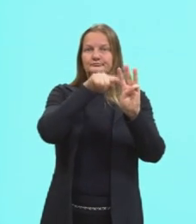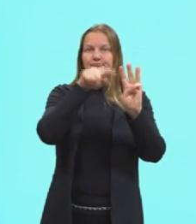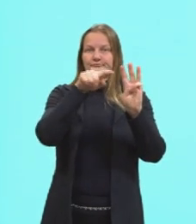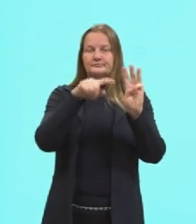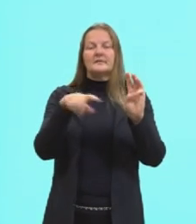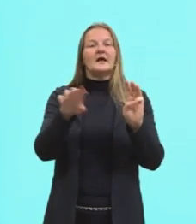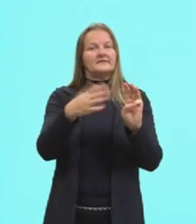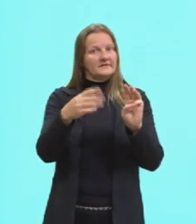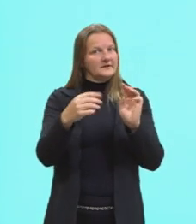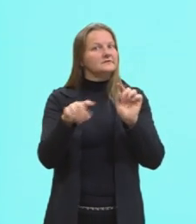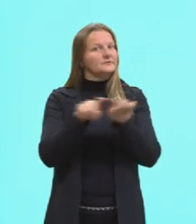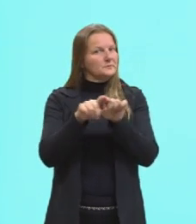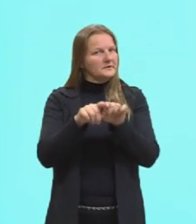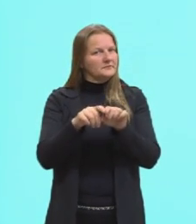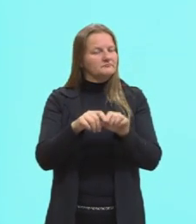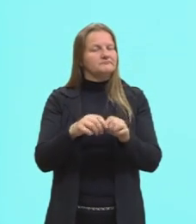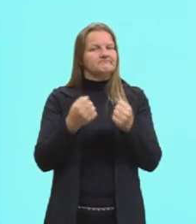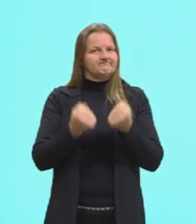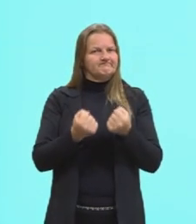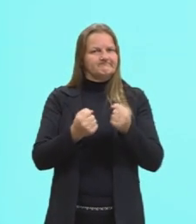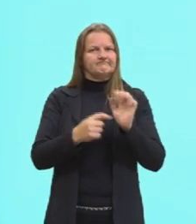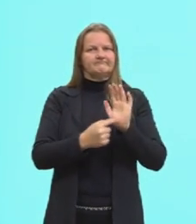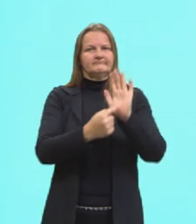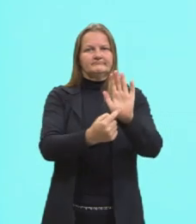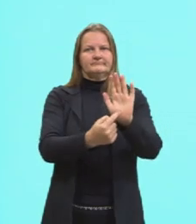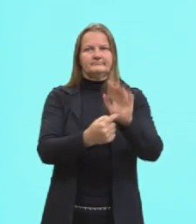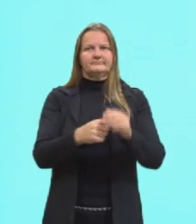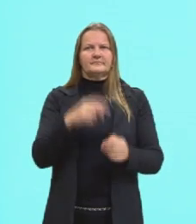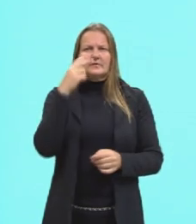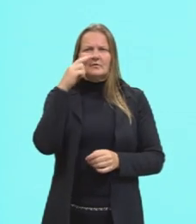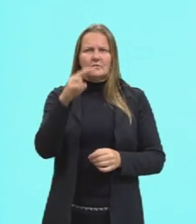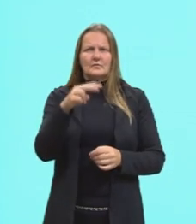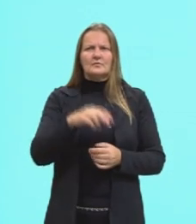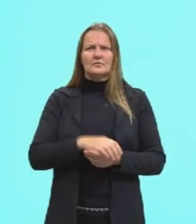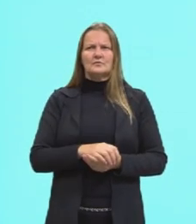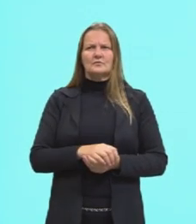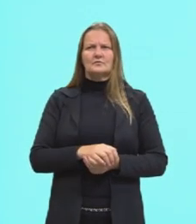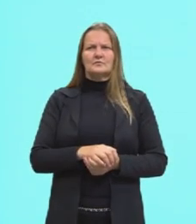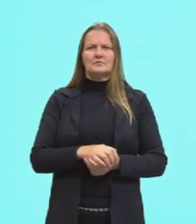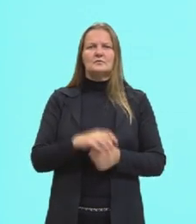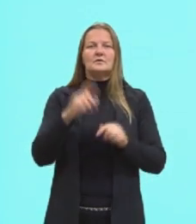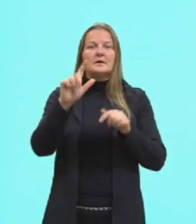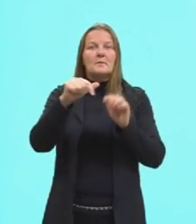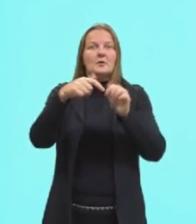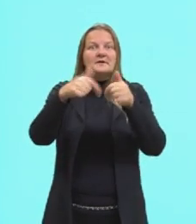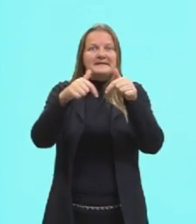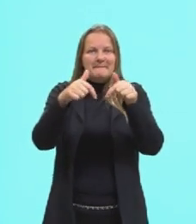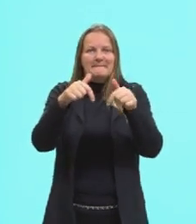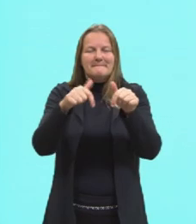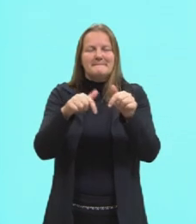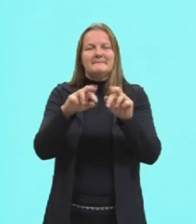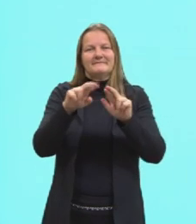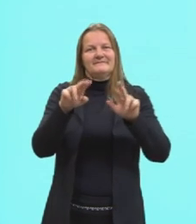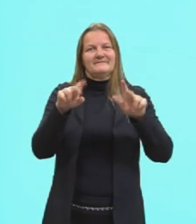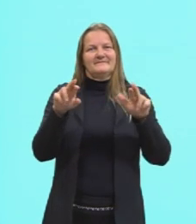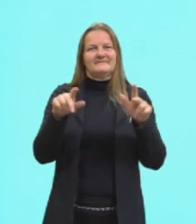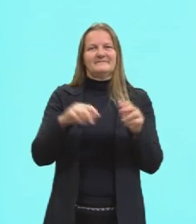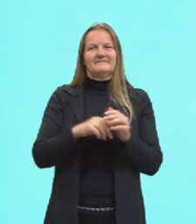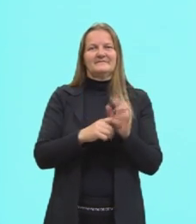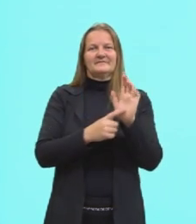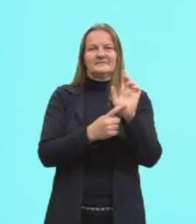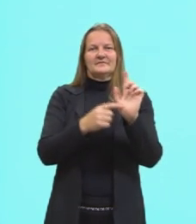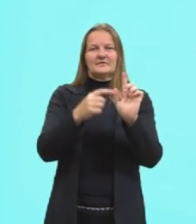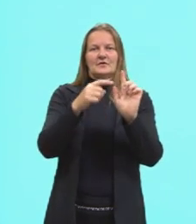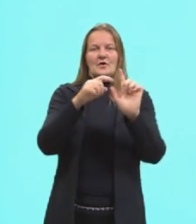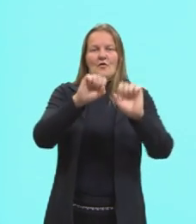aqui mas ele também aparece como W tá isso vocês vão ver mais para frente a gente vai falar de trabalho de novo certo bom então